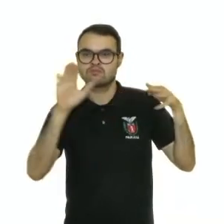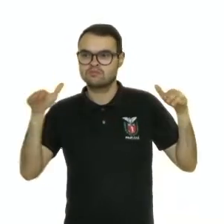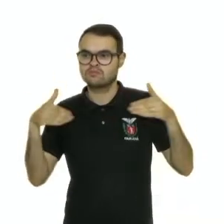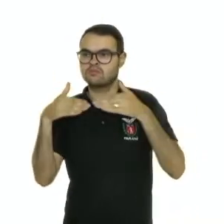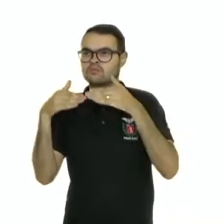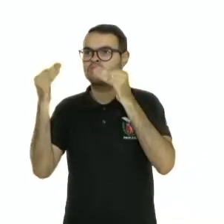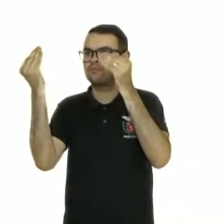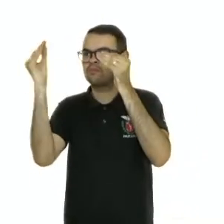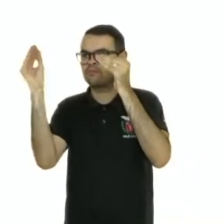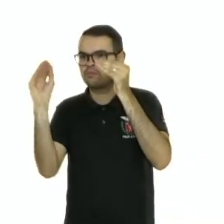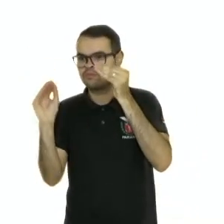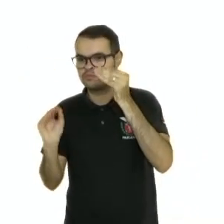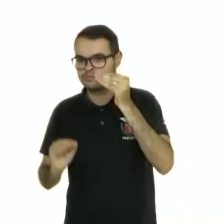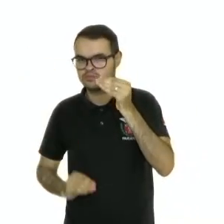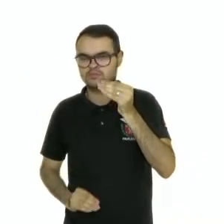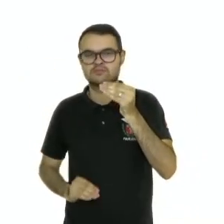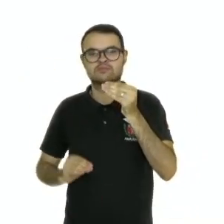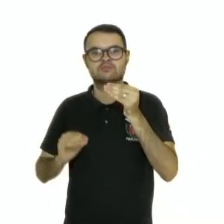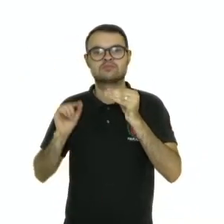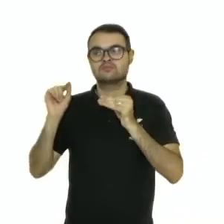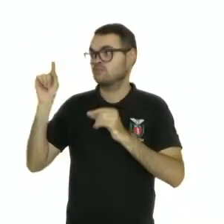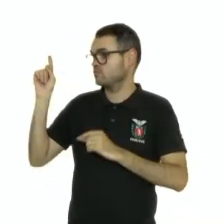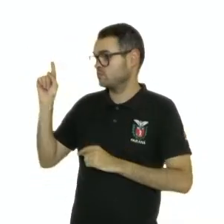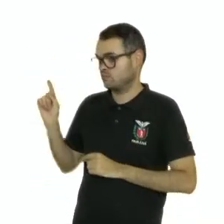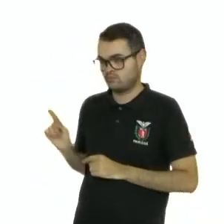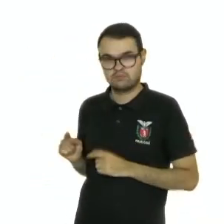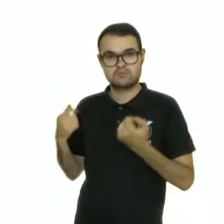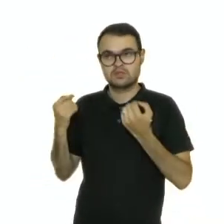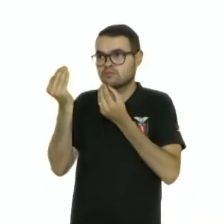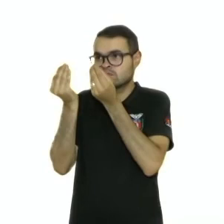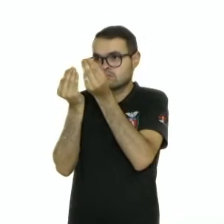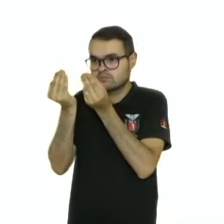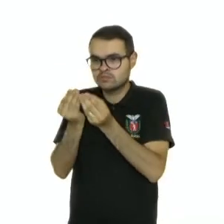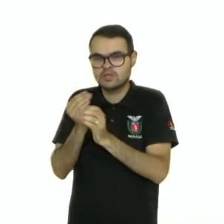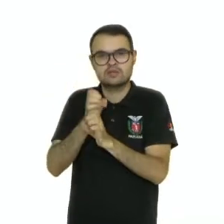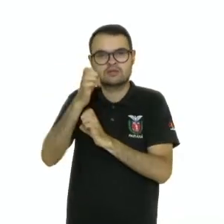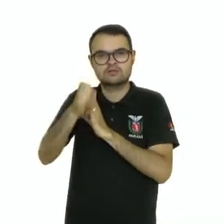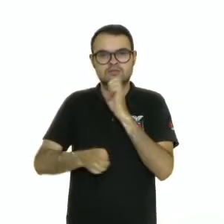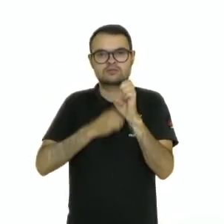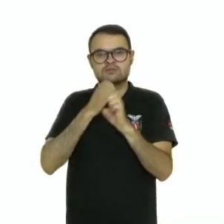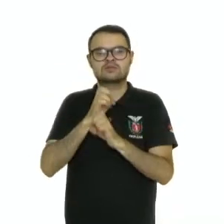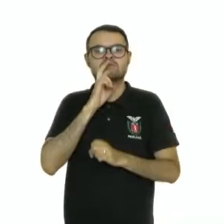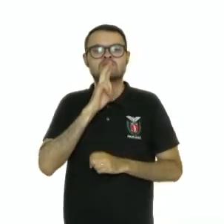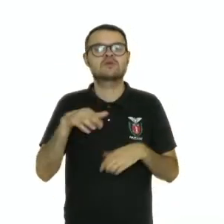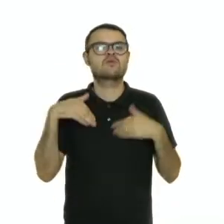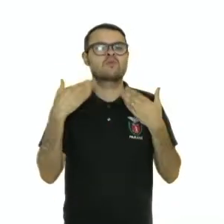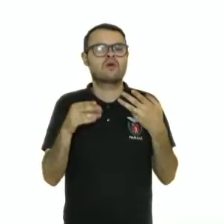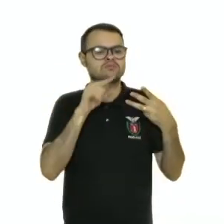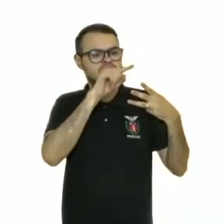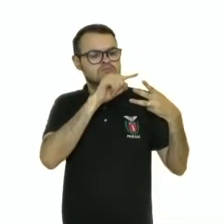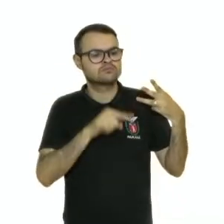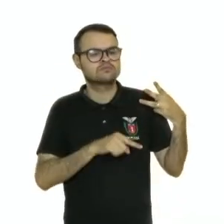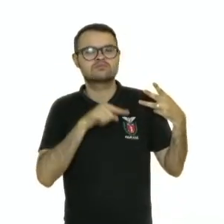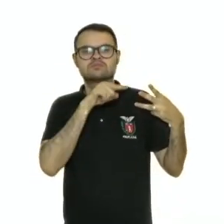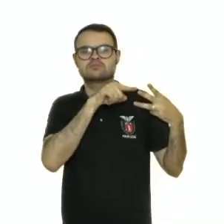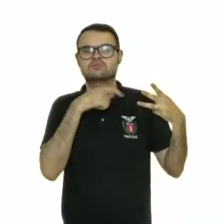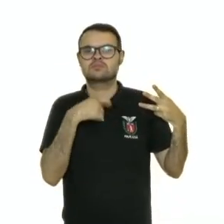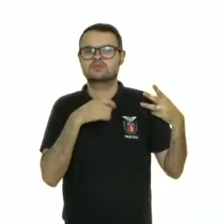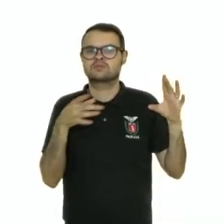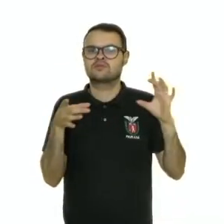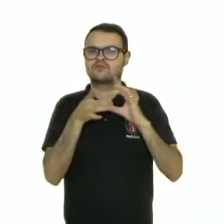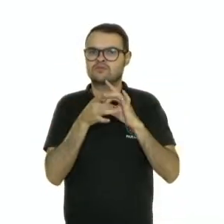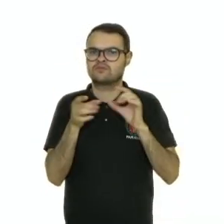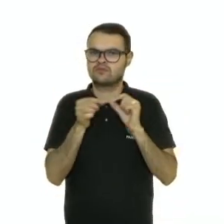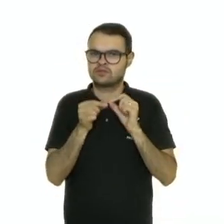do Linus-Pauli para os elementos carbono, argônio e iodo e responder quais desses elementos devem fazer